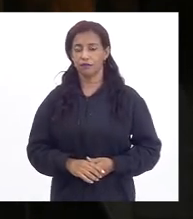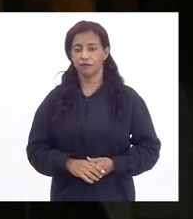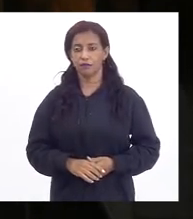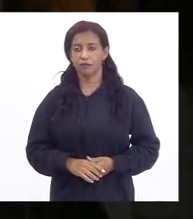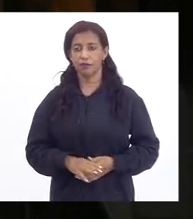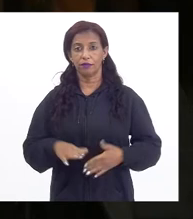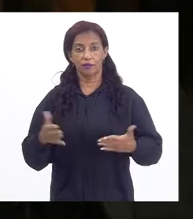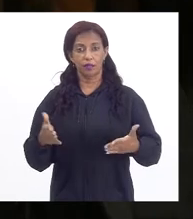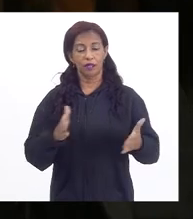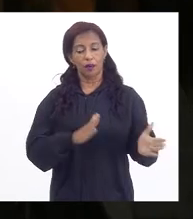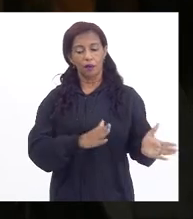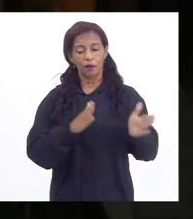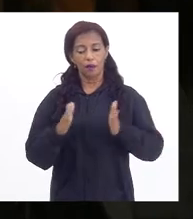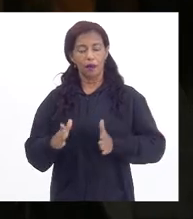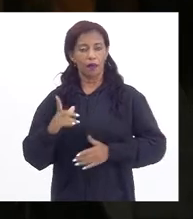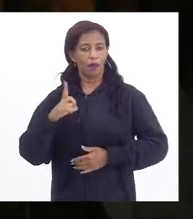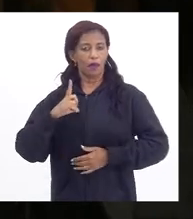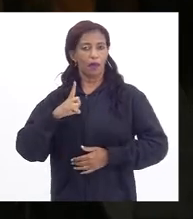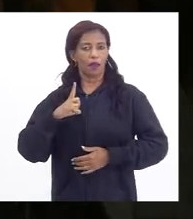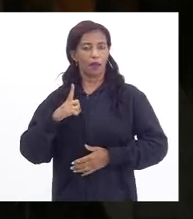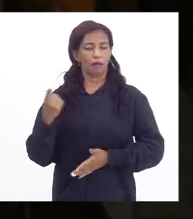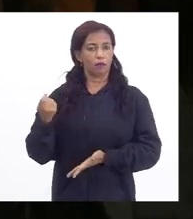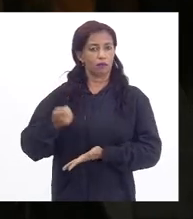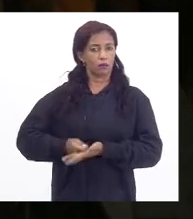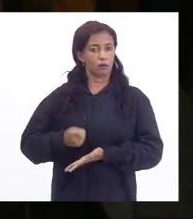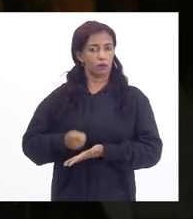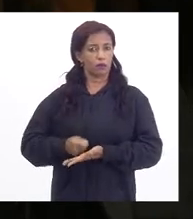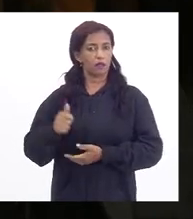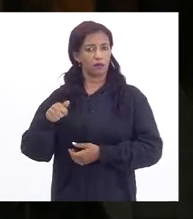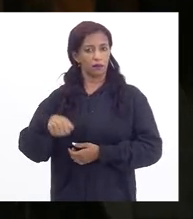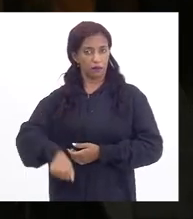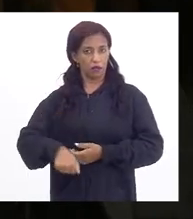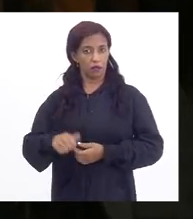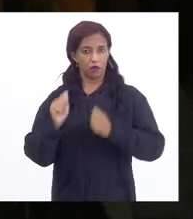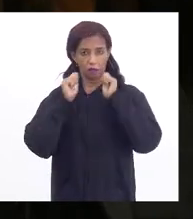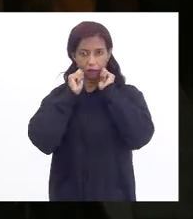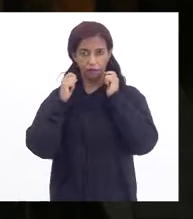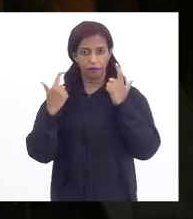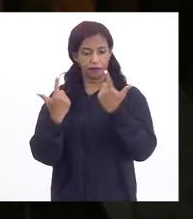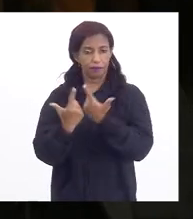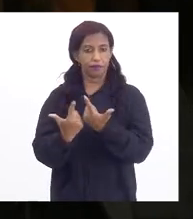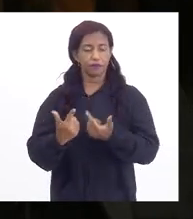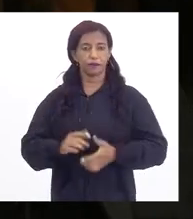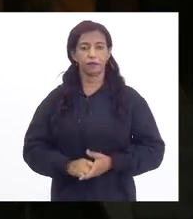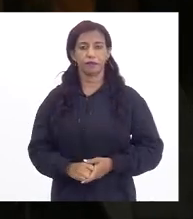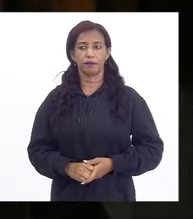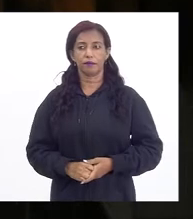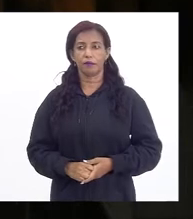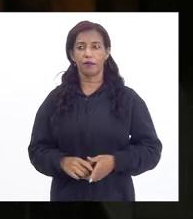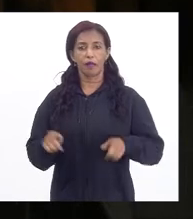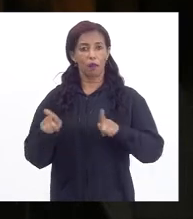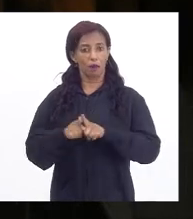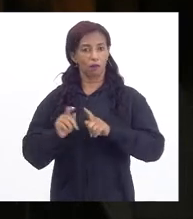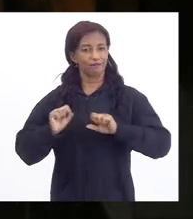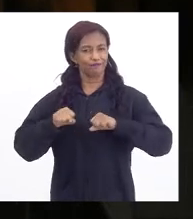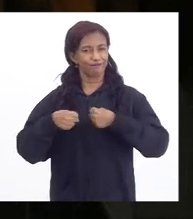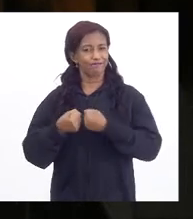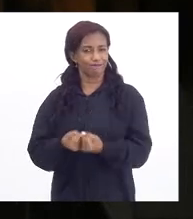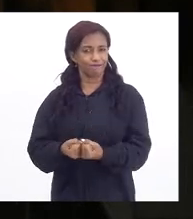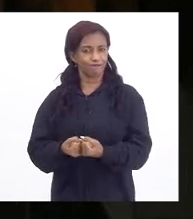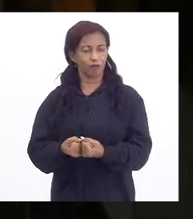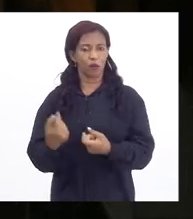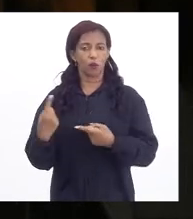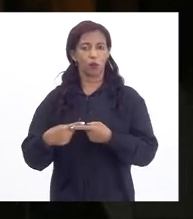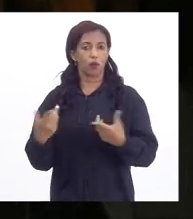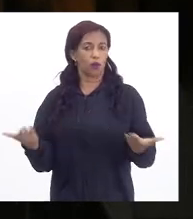Então passamos a ter um dever aqui no parlamento bastante intenso,